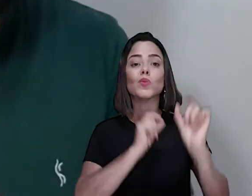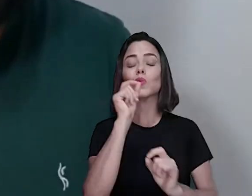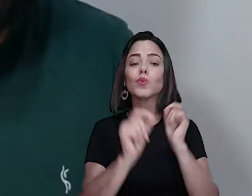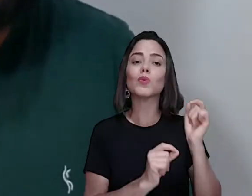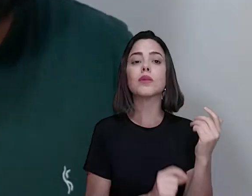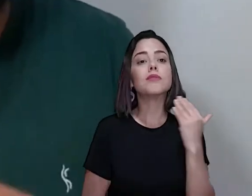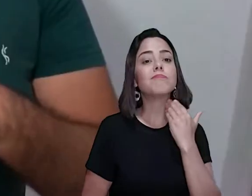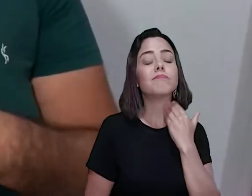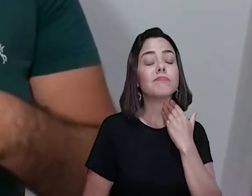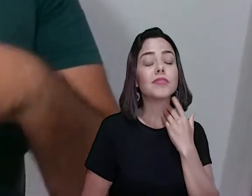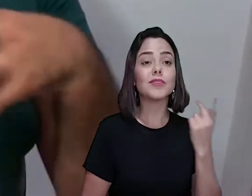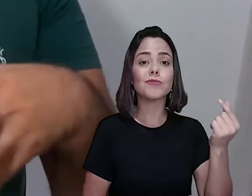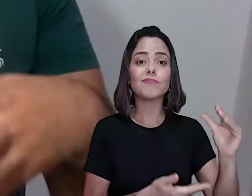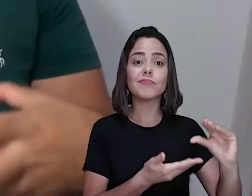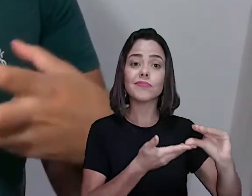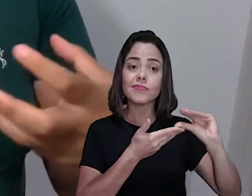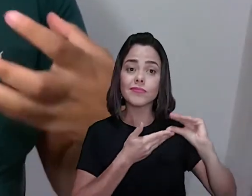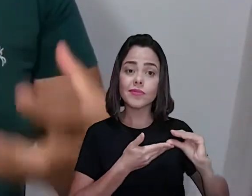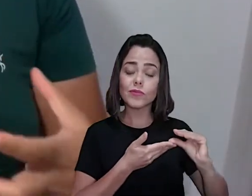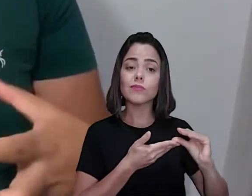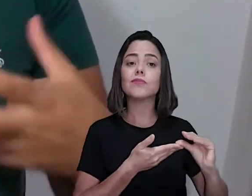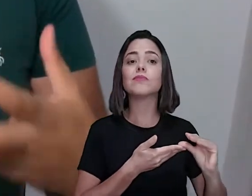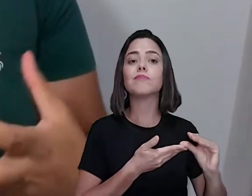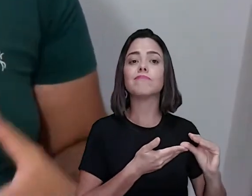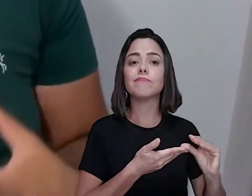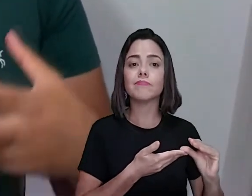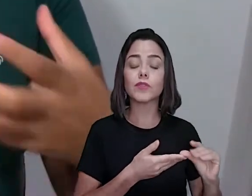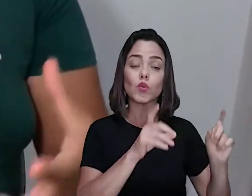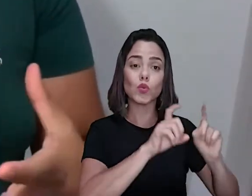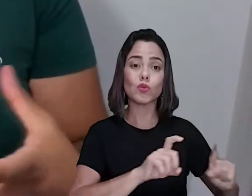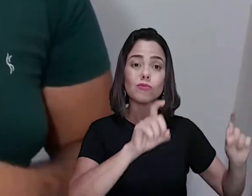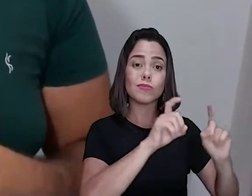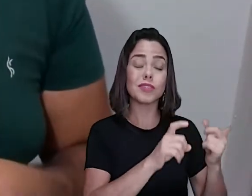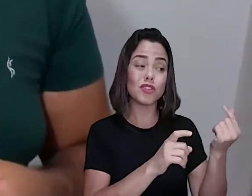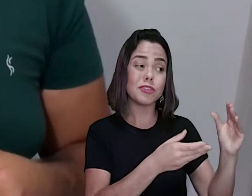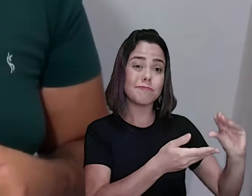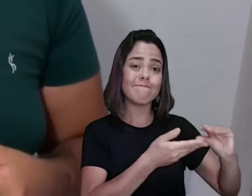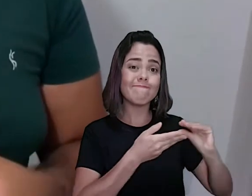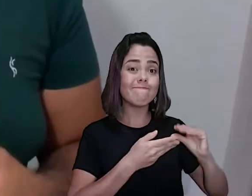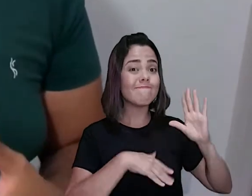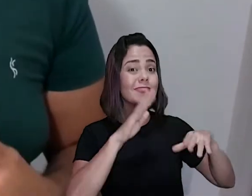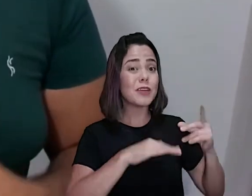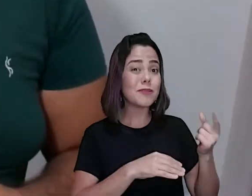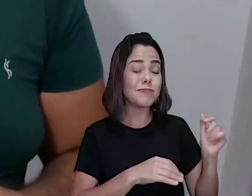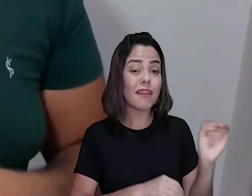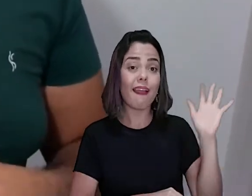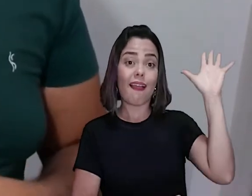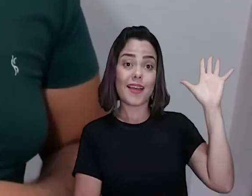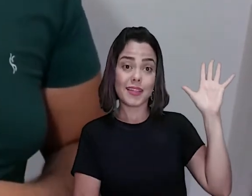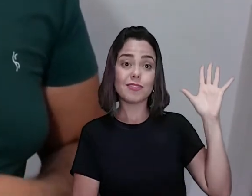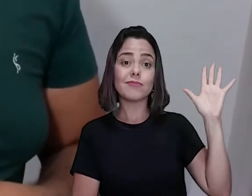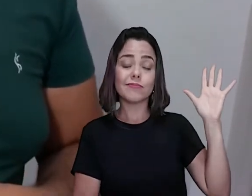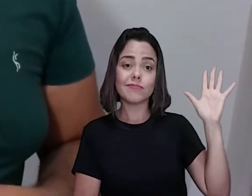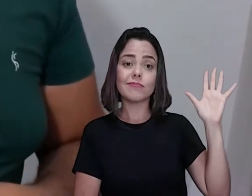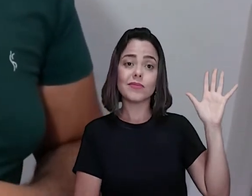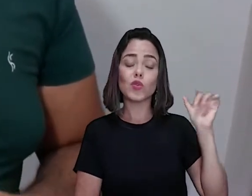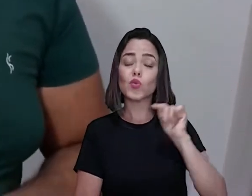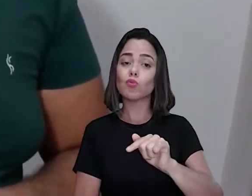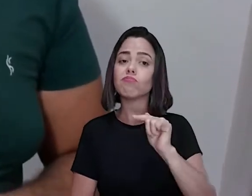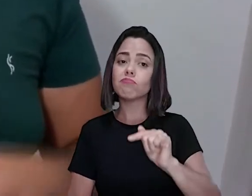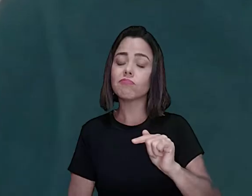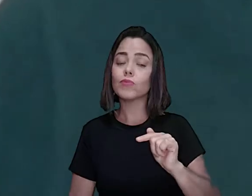bancos digitais, esse acesso ao dinheiro físico ele é mais difícil e talvez ele custe mais do que no